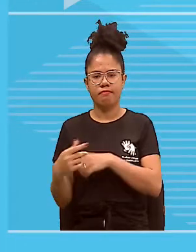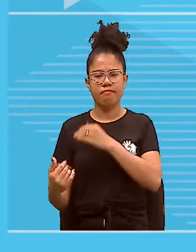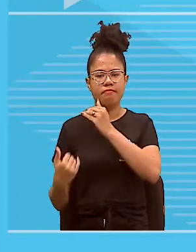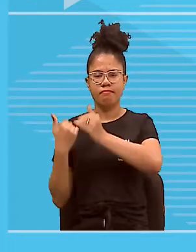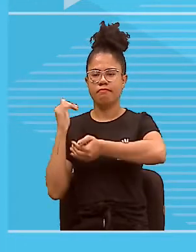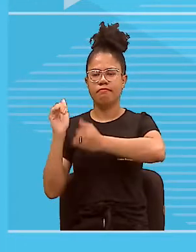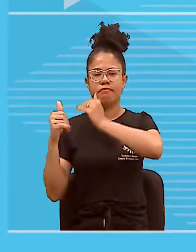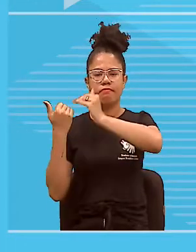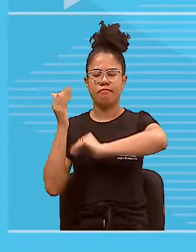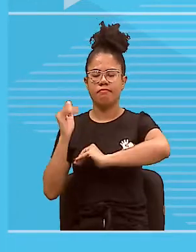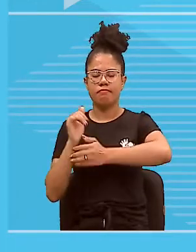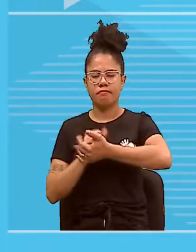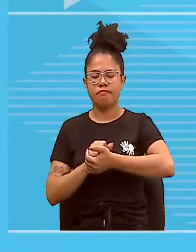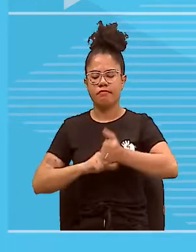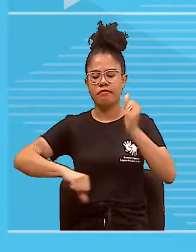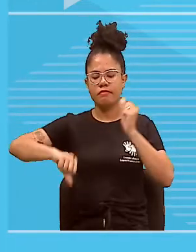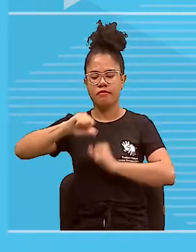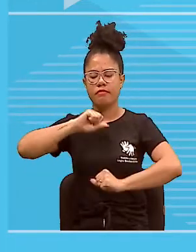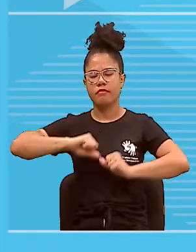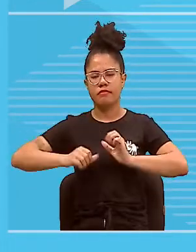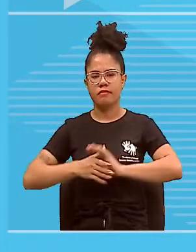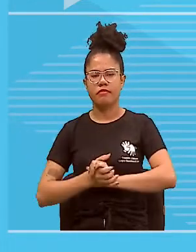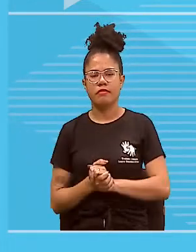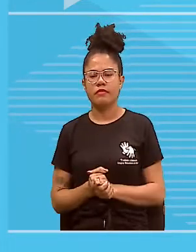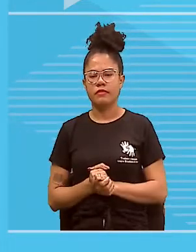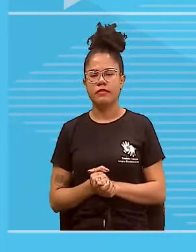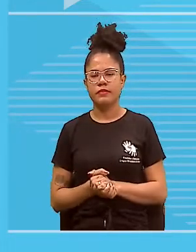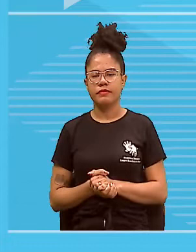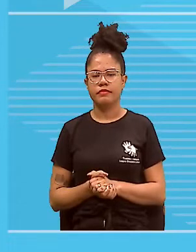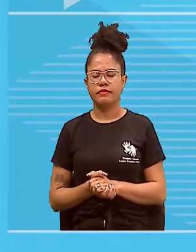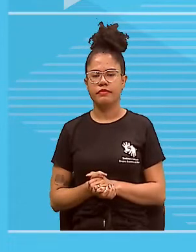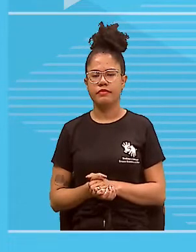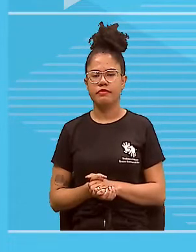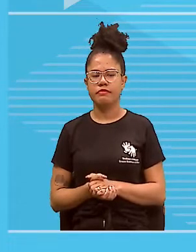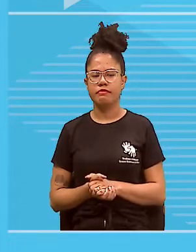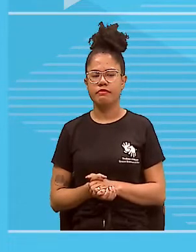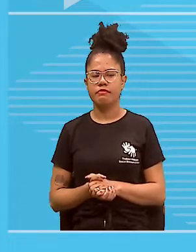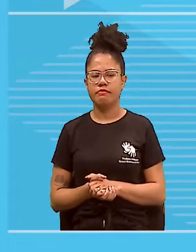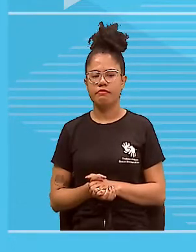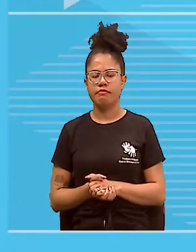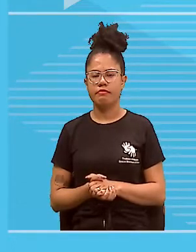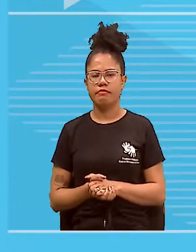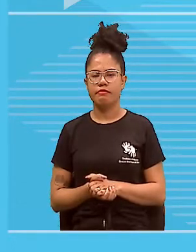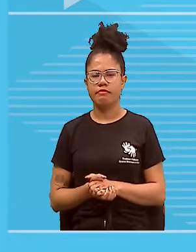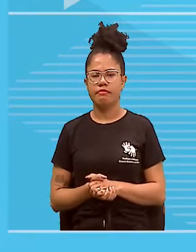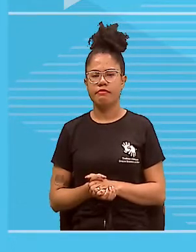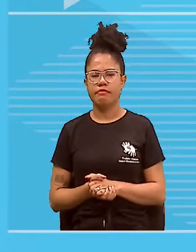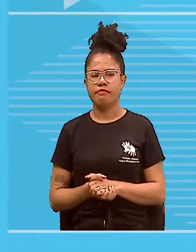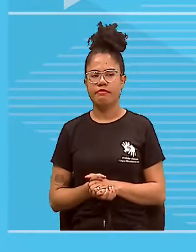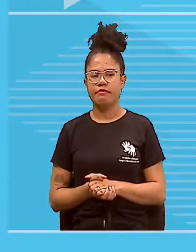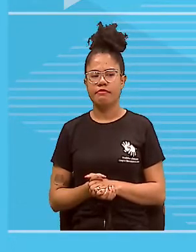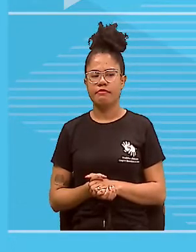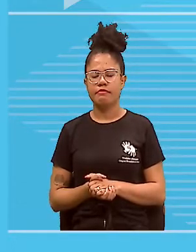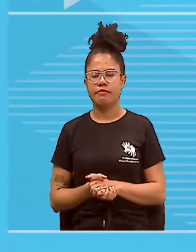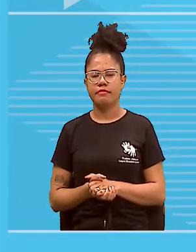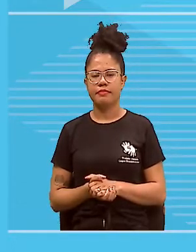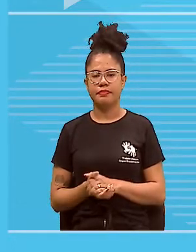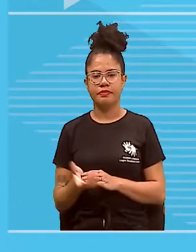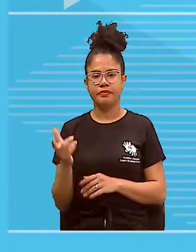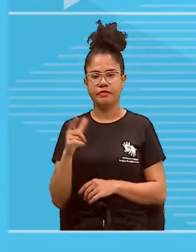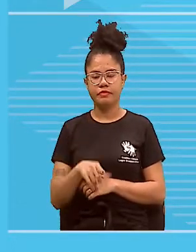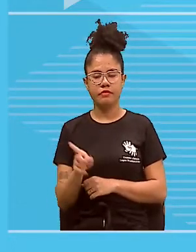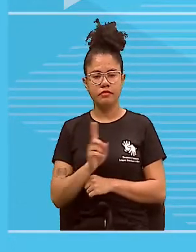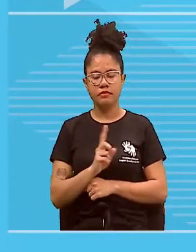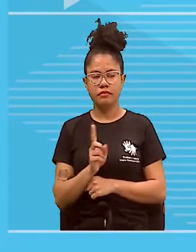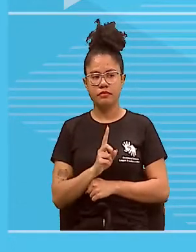processo de transformations alavancar processo de transformations Mas uma vez não o